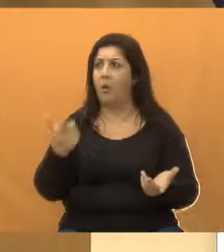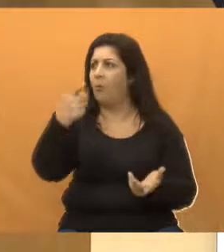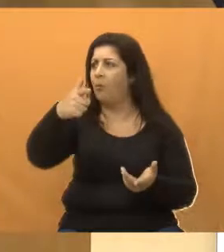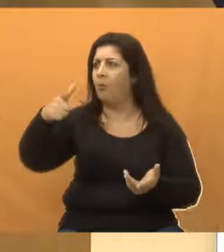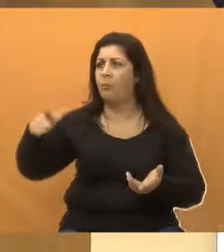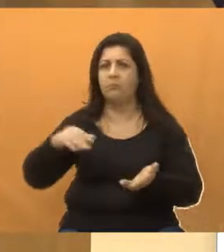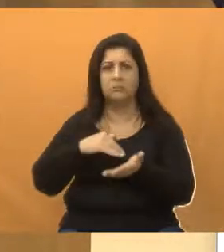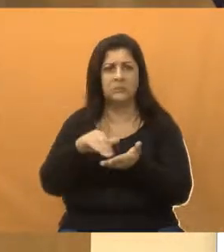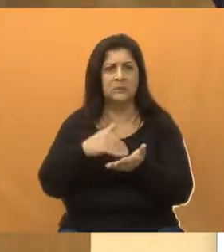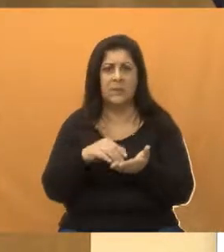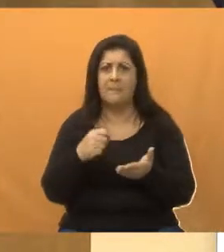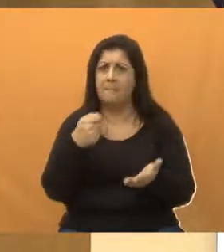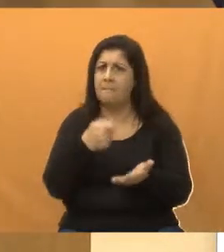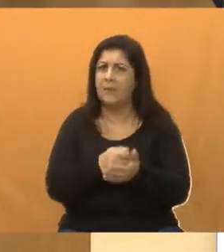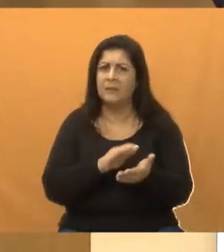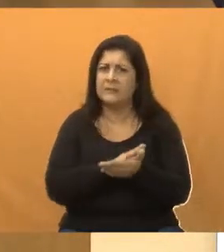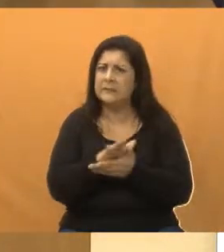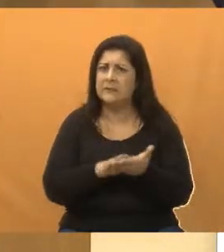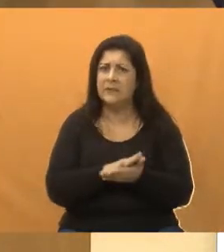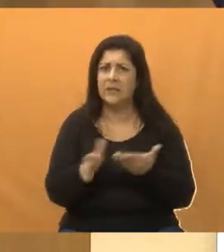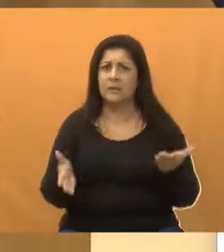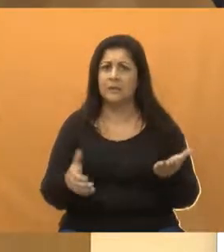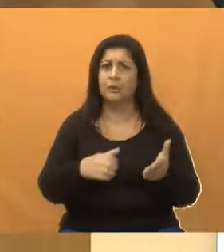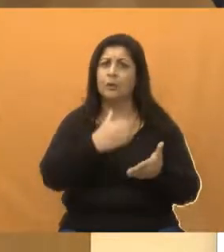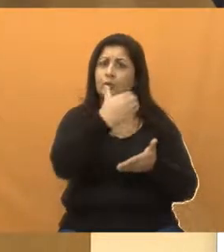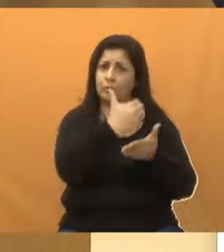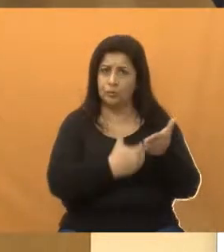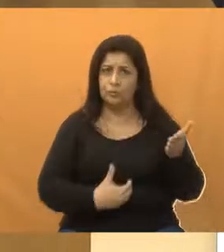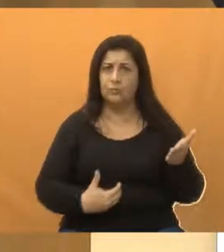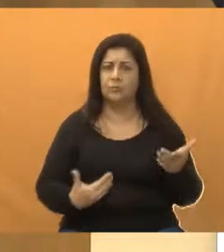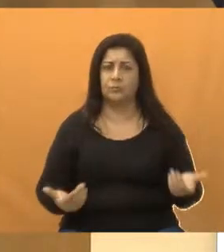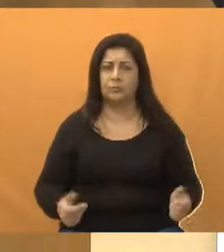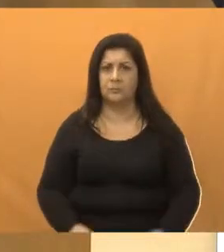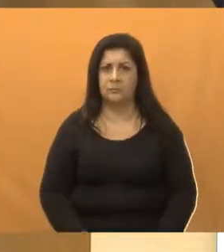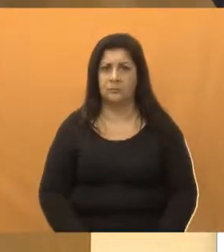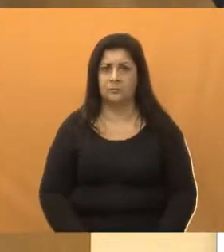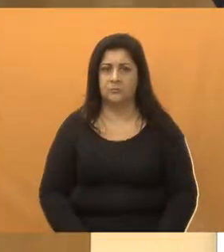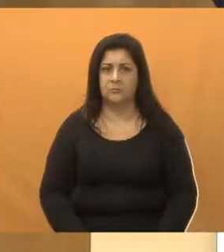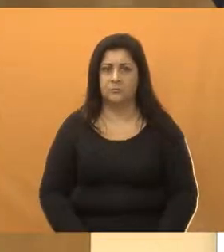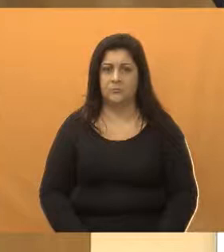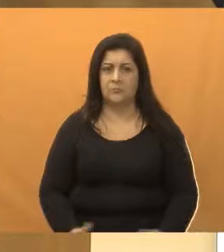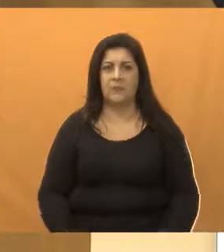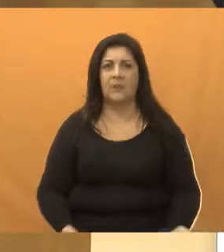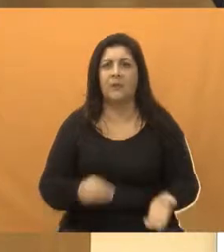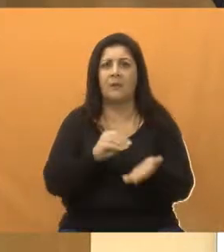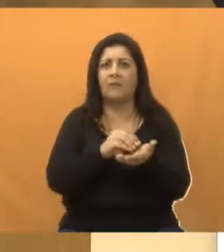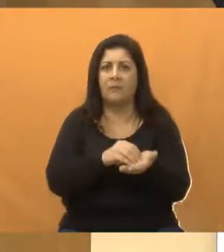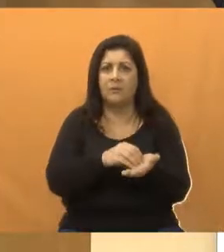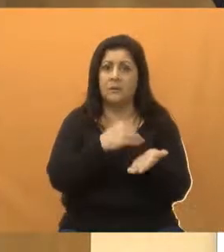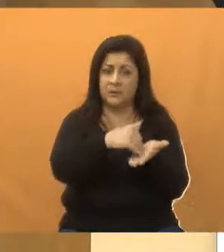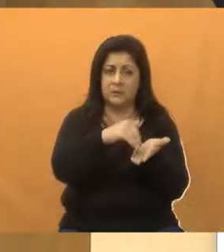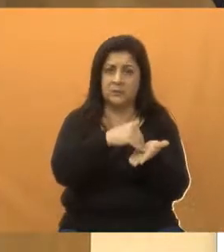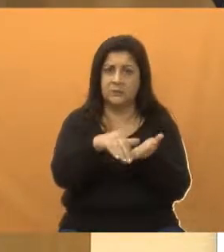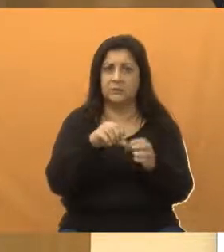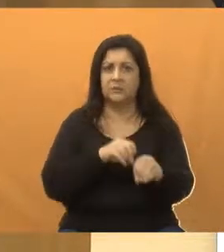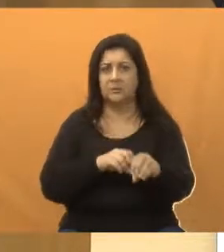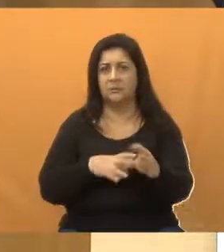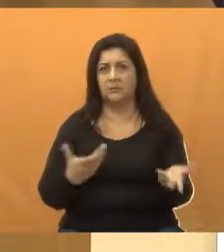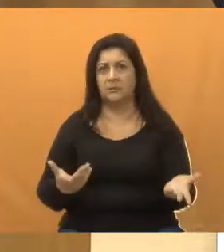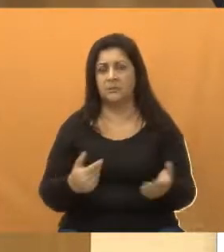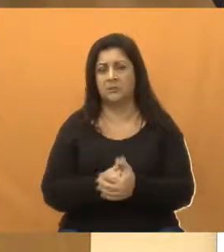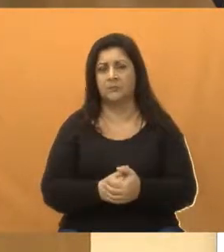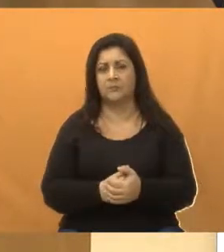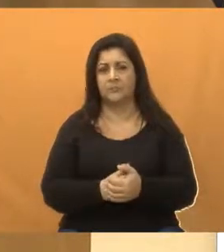secretarias não pagam, e é injusto a gente tirar isso da educação das nossas